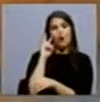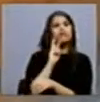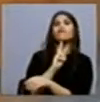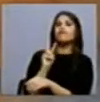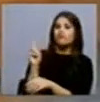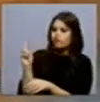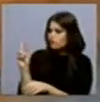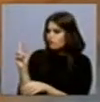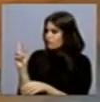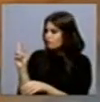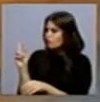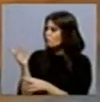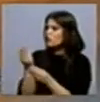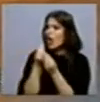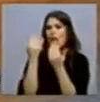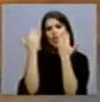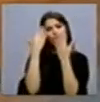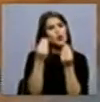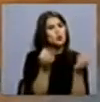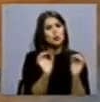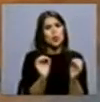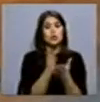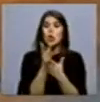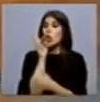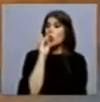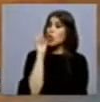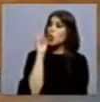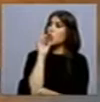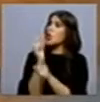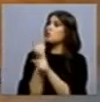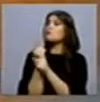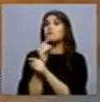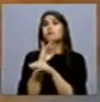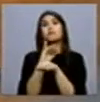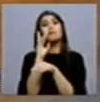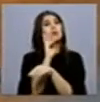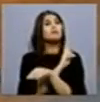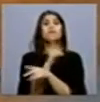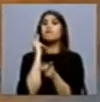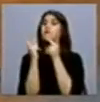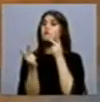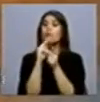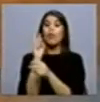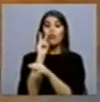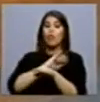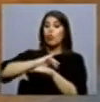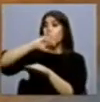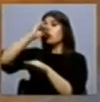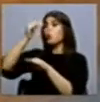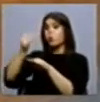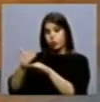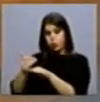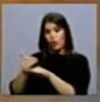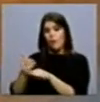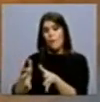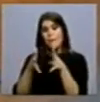Nós não conseguimos tirar muita informação ao olhar no espectro do visível, quando olhamos para esta tempestade. Ou seja, vemos este topo superior da Grande Mancha